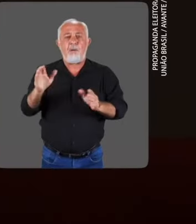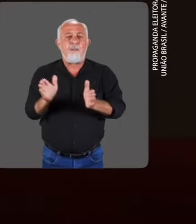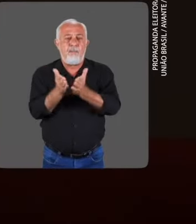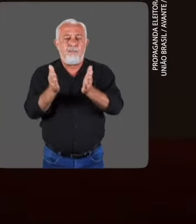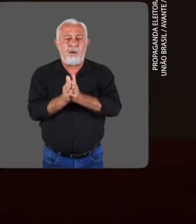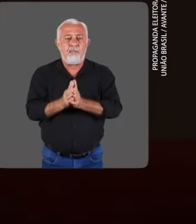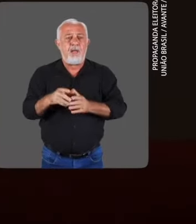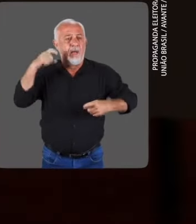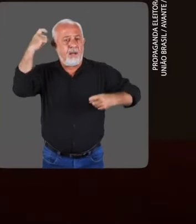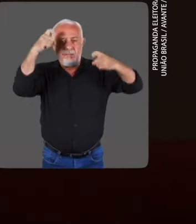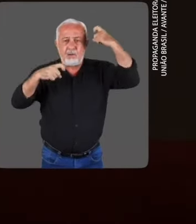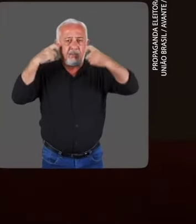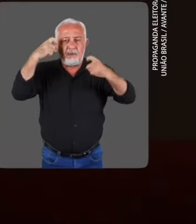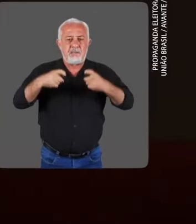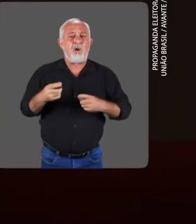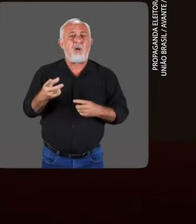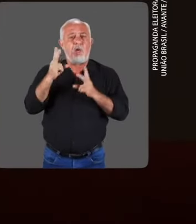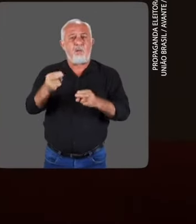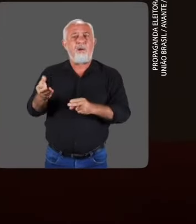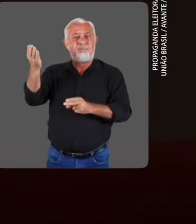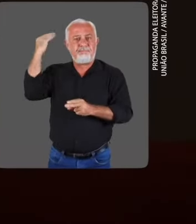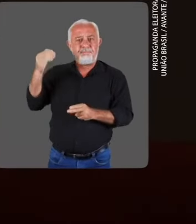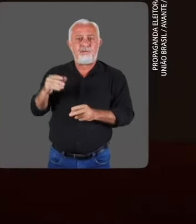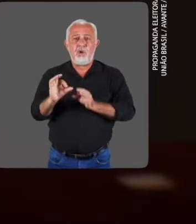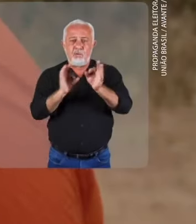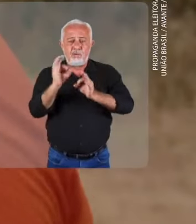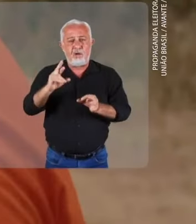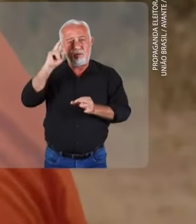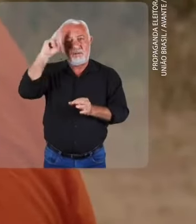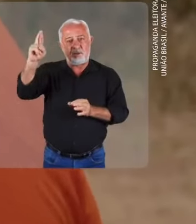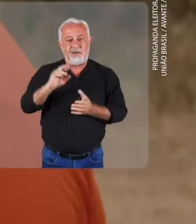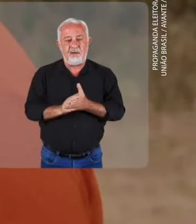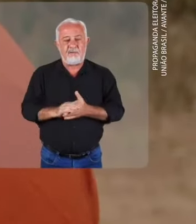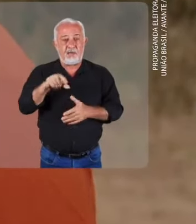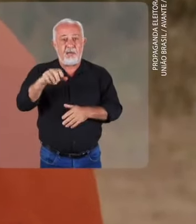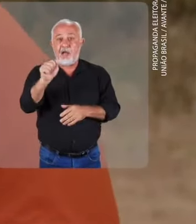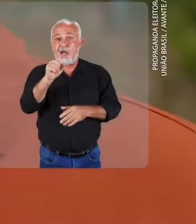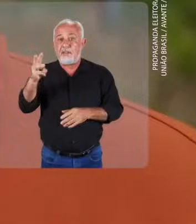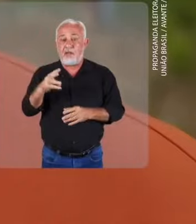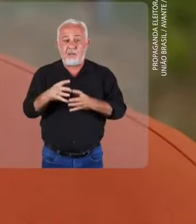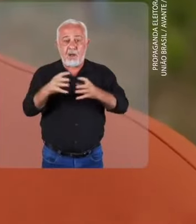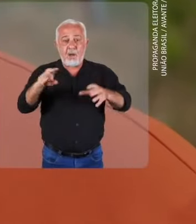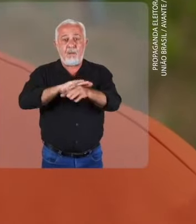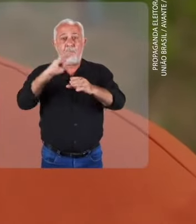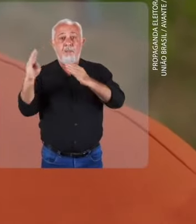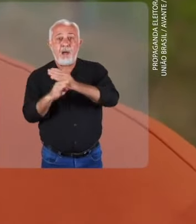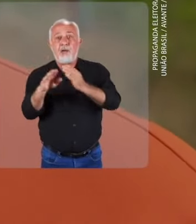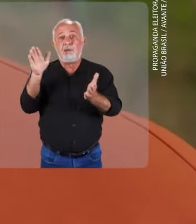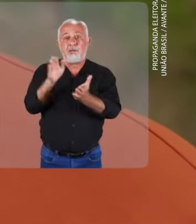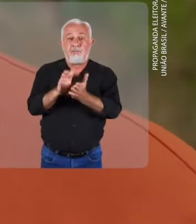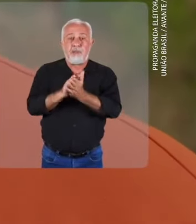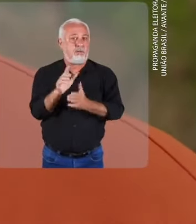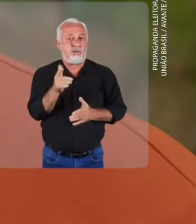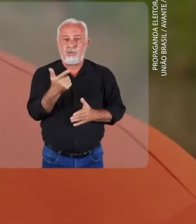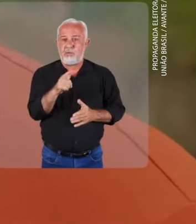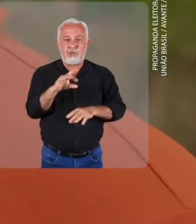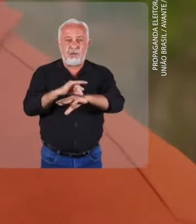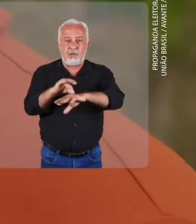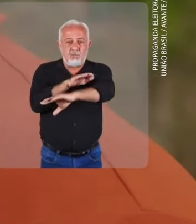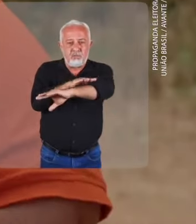mesma preocupação que os ex-prefeitos olham para o plano diretor. Estamos aqui na Baixada do Aranha 3, o maior bairro de Palmas, que não